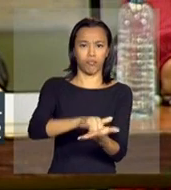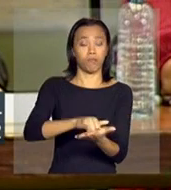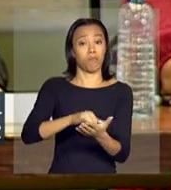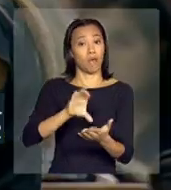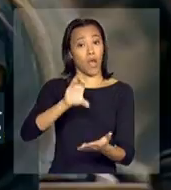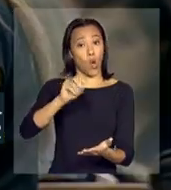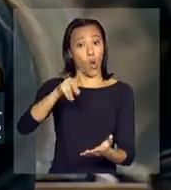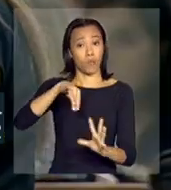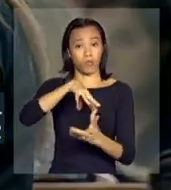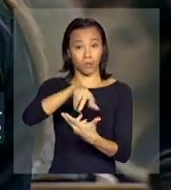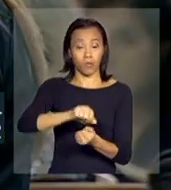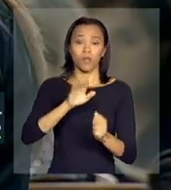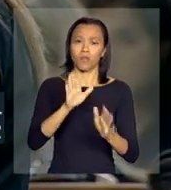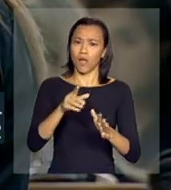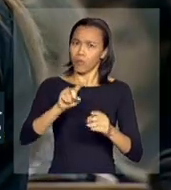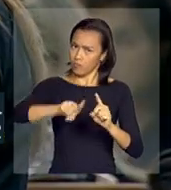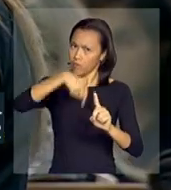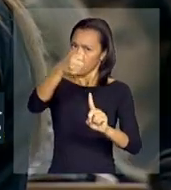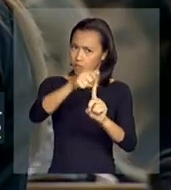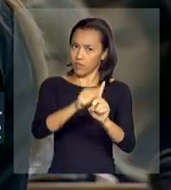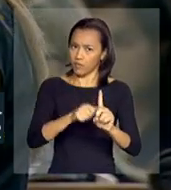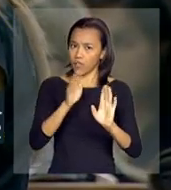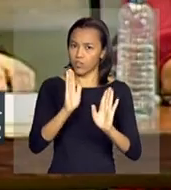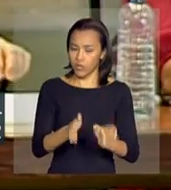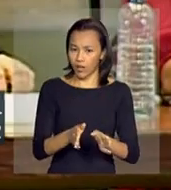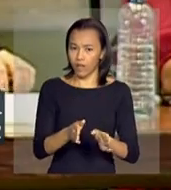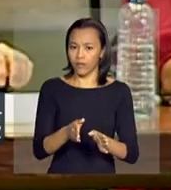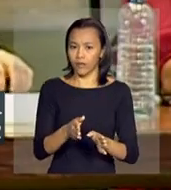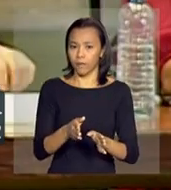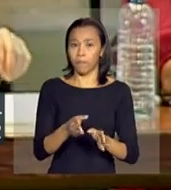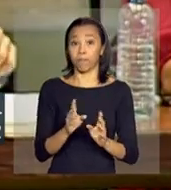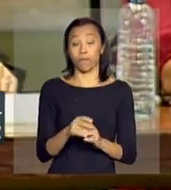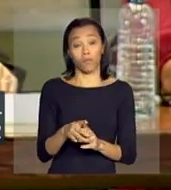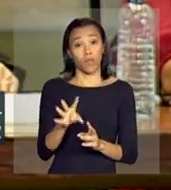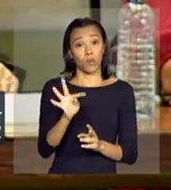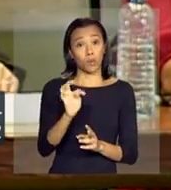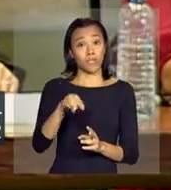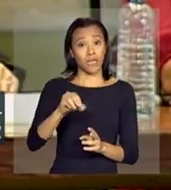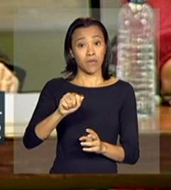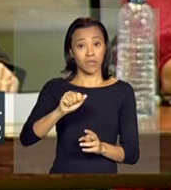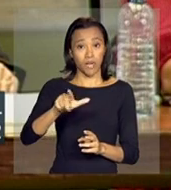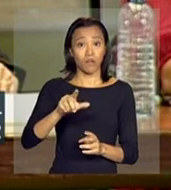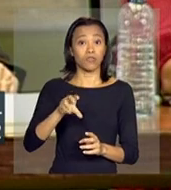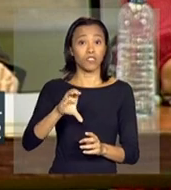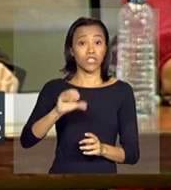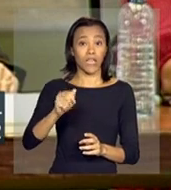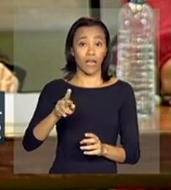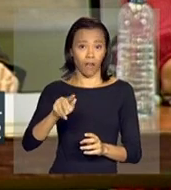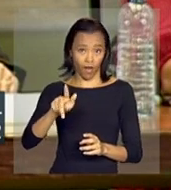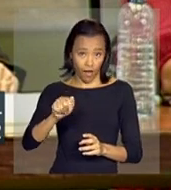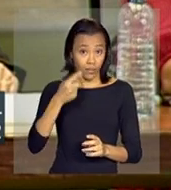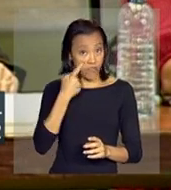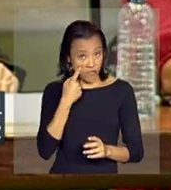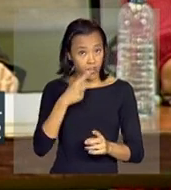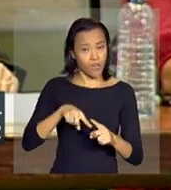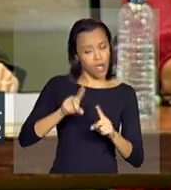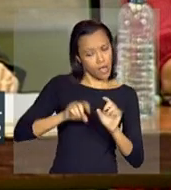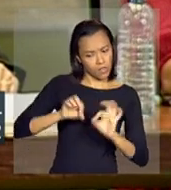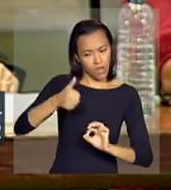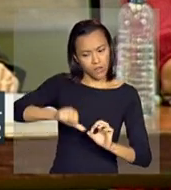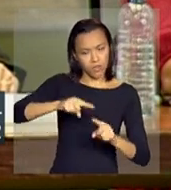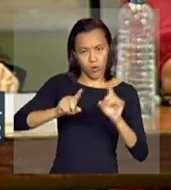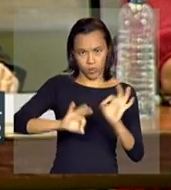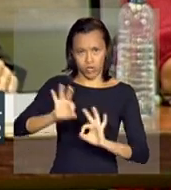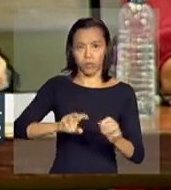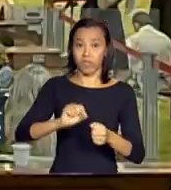essa, então, a gente já tem no mês que vem a licitação, senhor. O terminal de cargas, né? Está sendo revisto o projeto para ser feita a licitação.